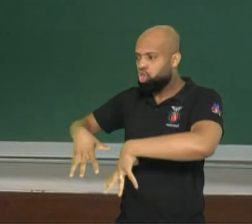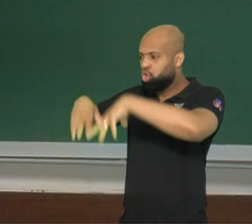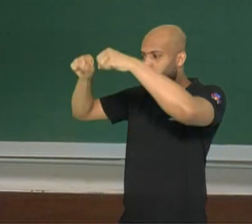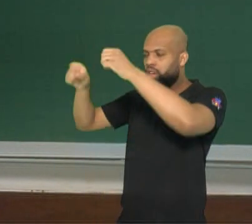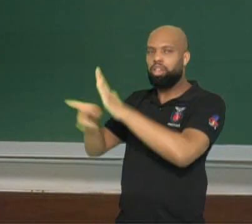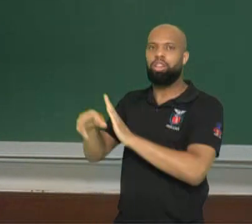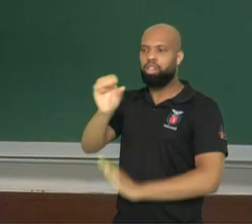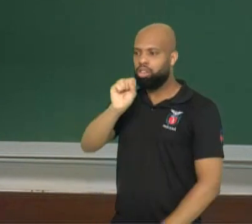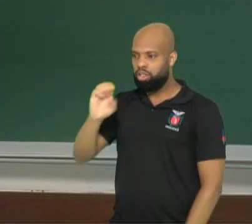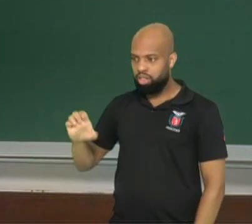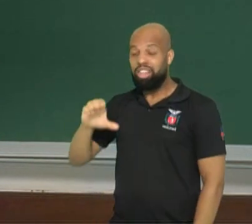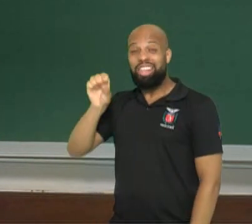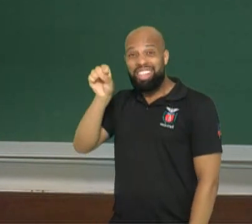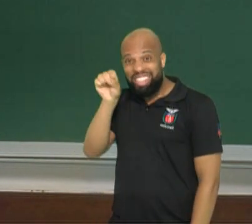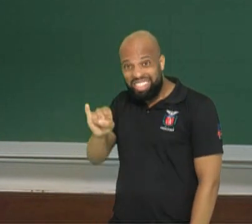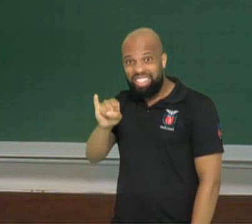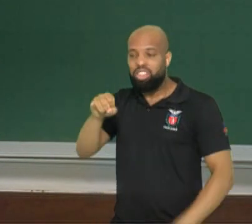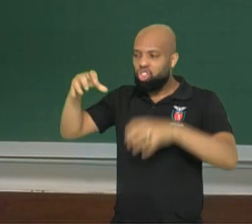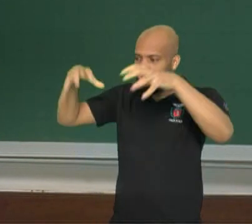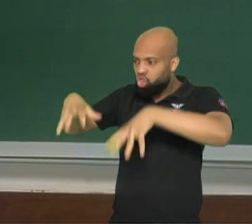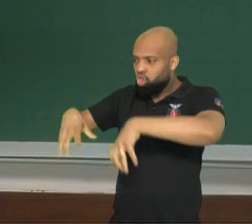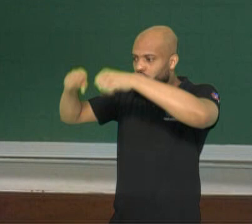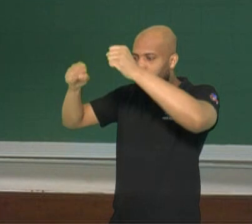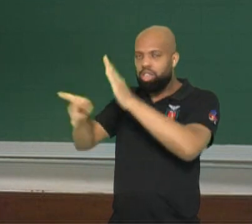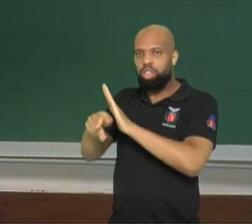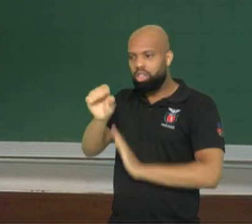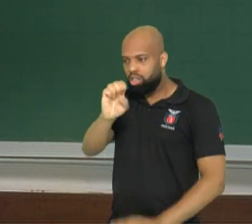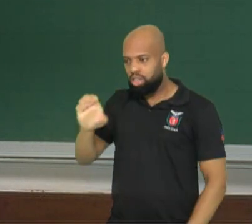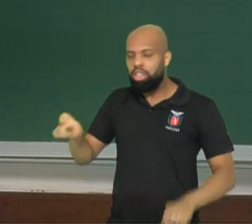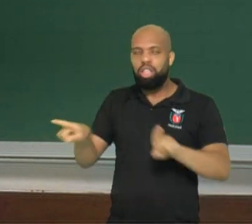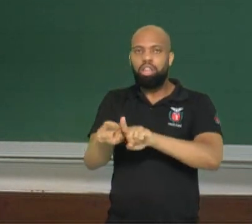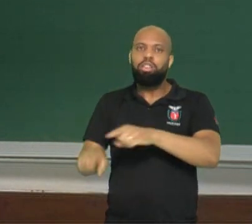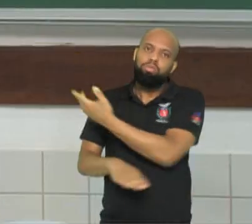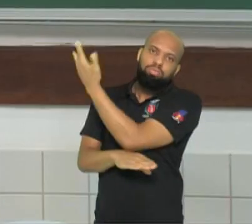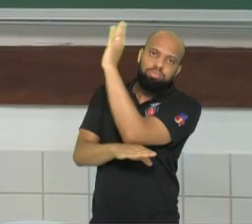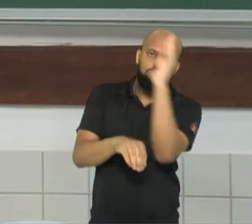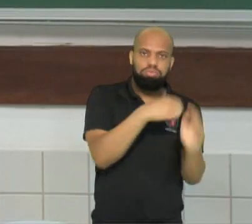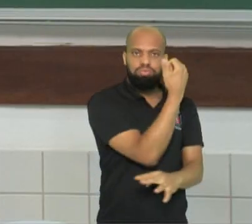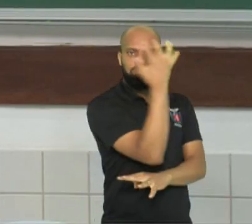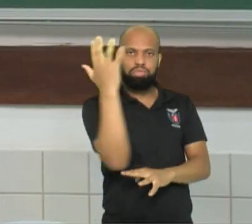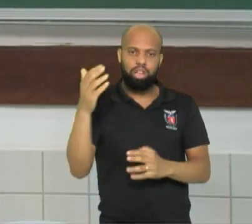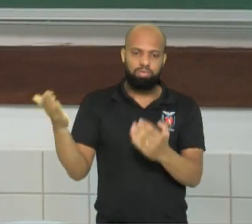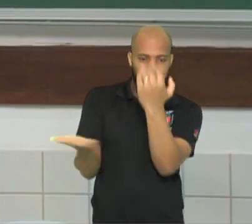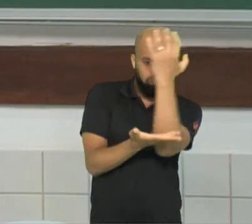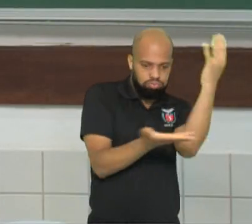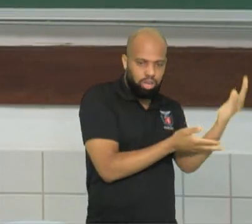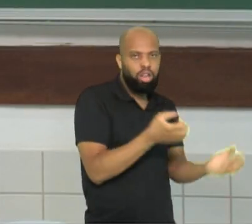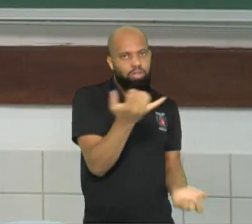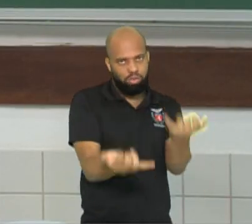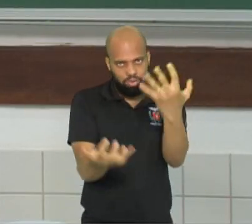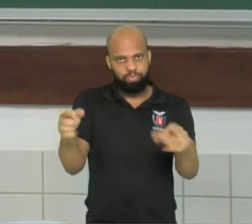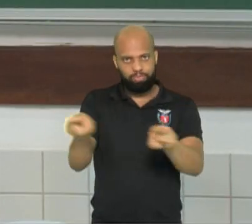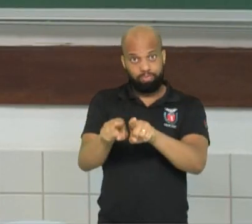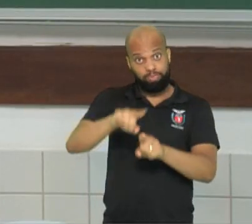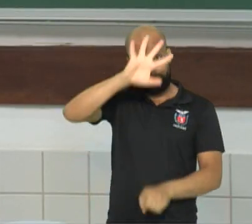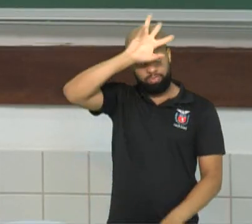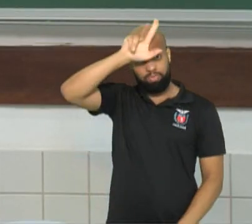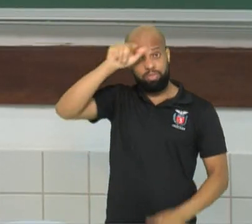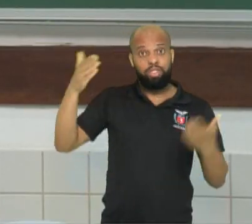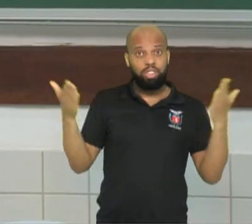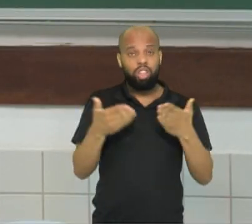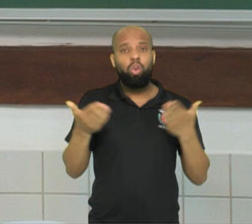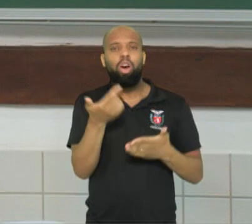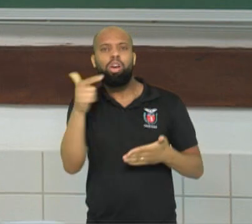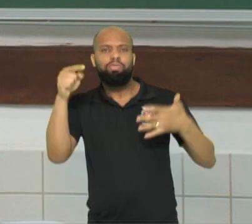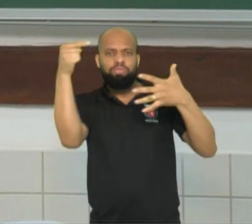Sudeste, aumenta o desmatamento na Amazônia e assim por diante. Então, olha só. Agora, nesse slide, a gente vai falar alguns outros